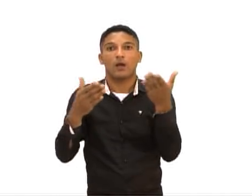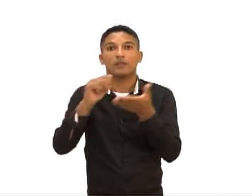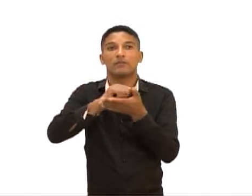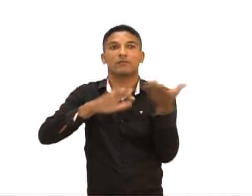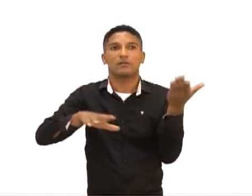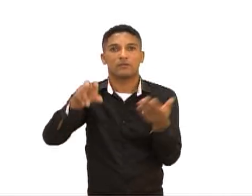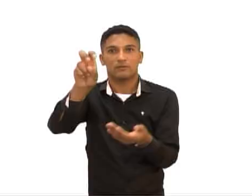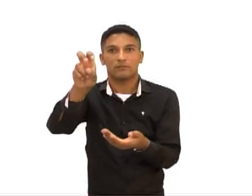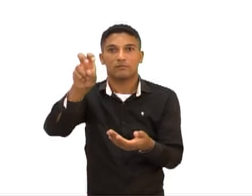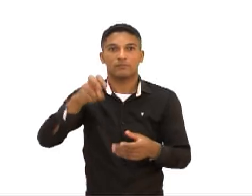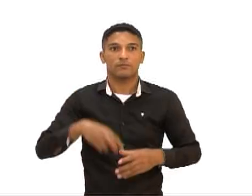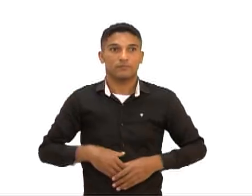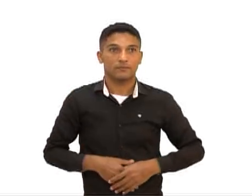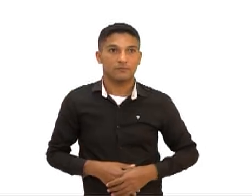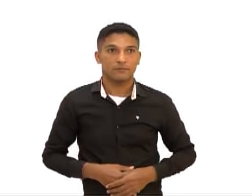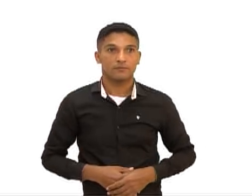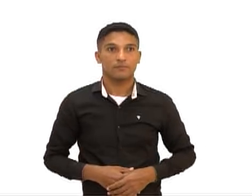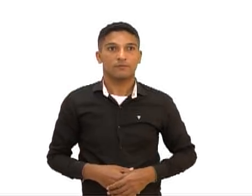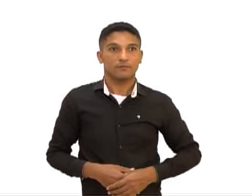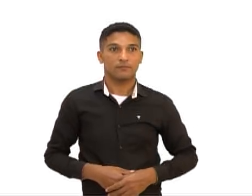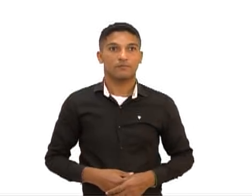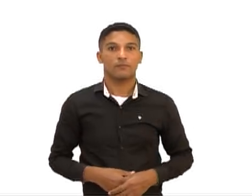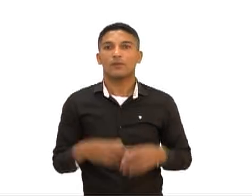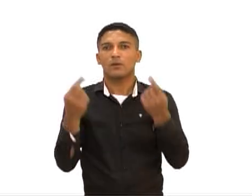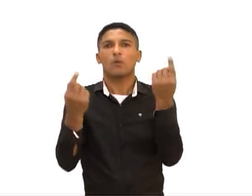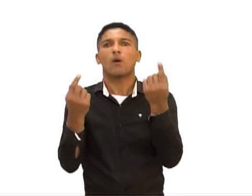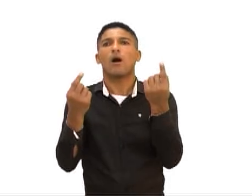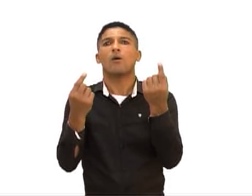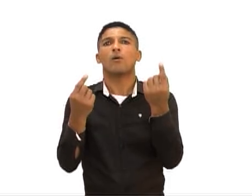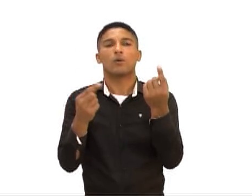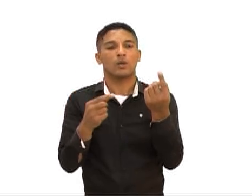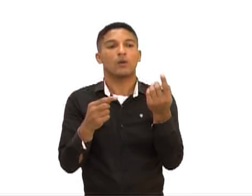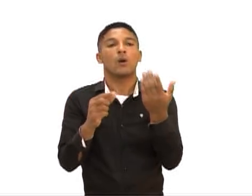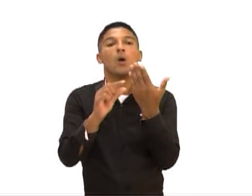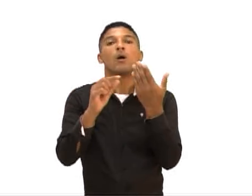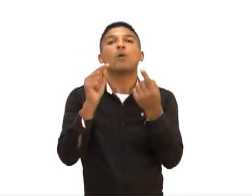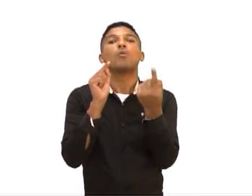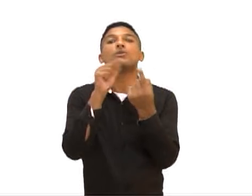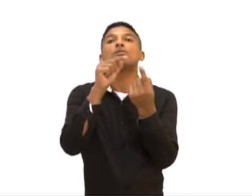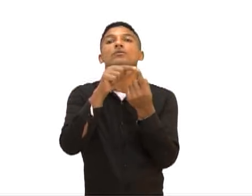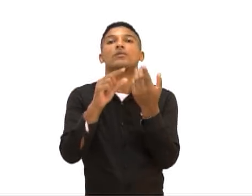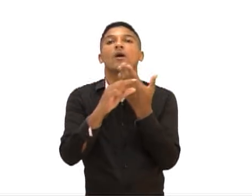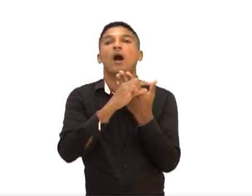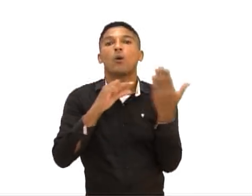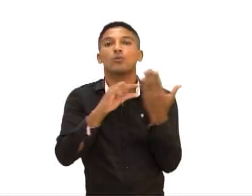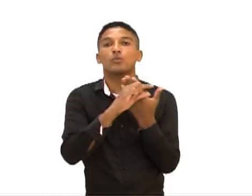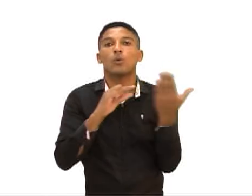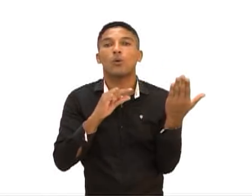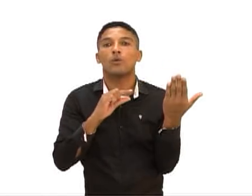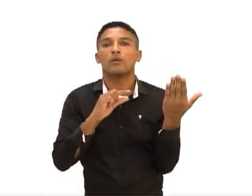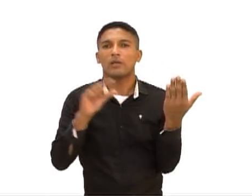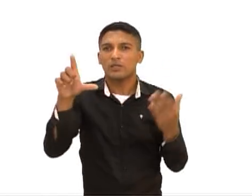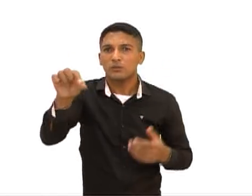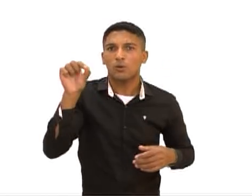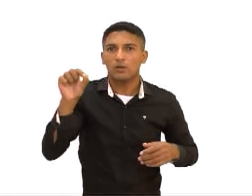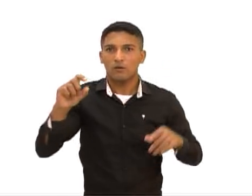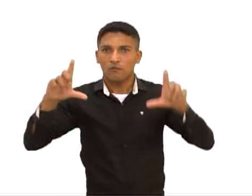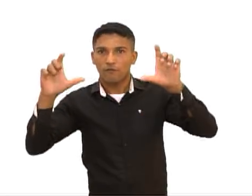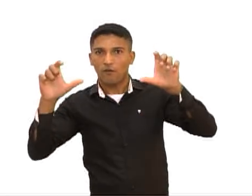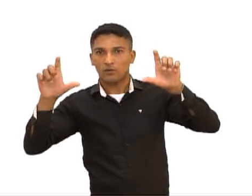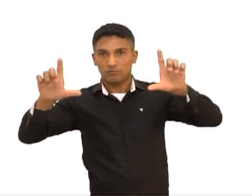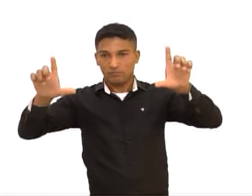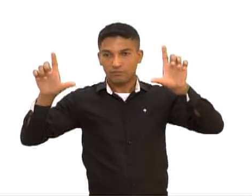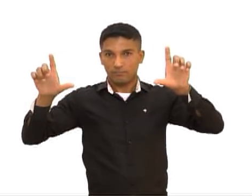pede o seguinte: qual é a intencionalidade do autor deste pôster ao escolher para essa foto pessoas que representam